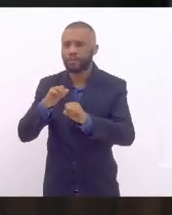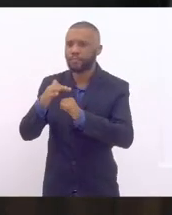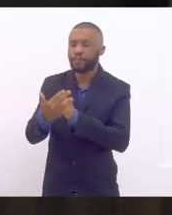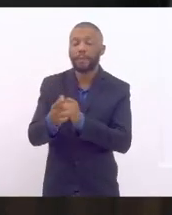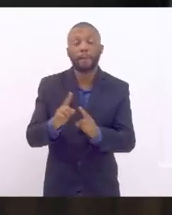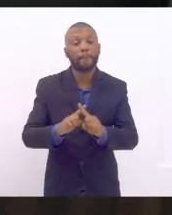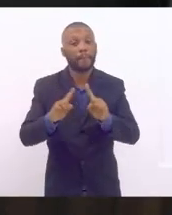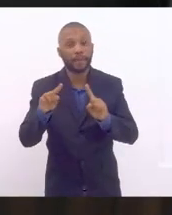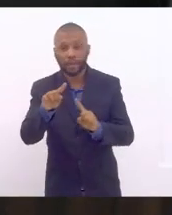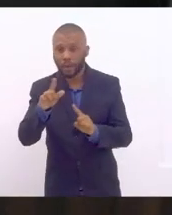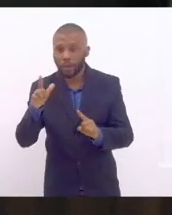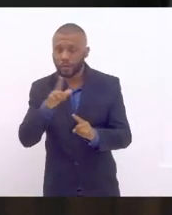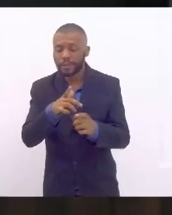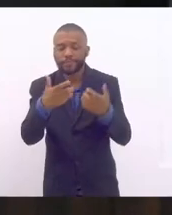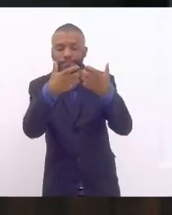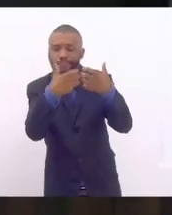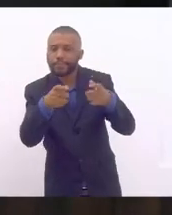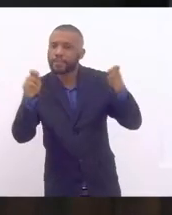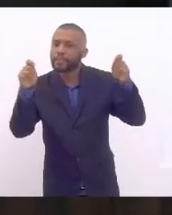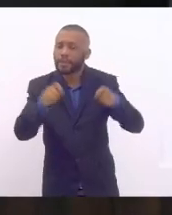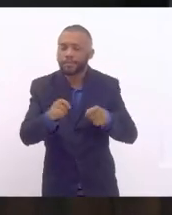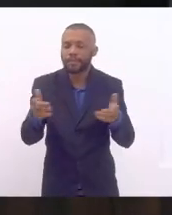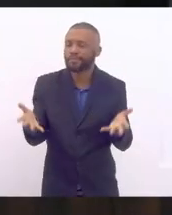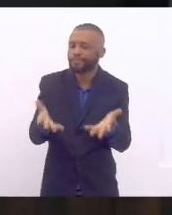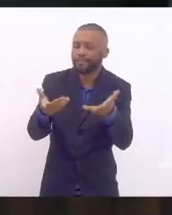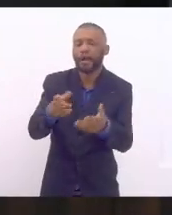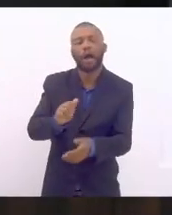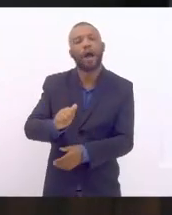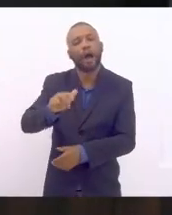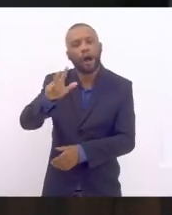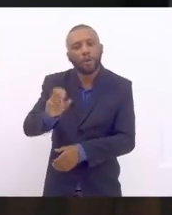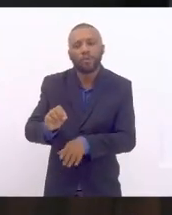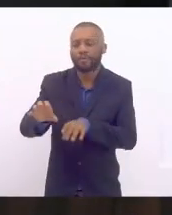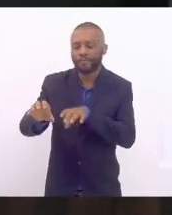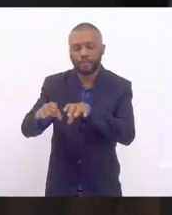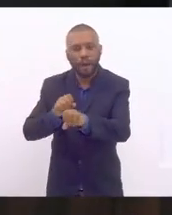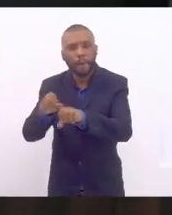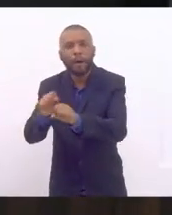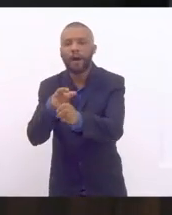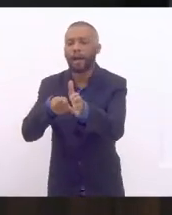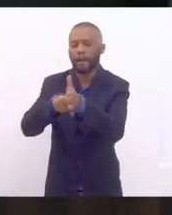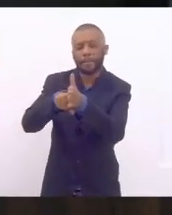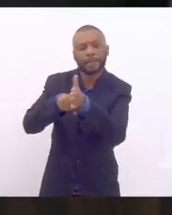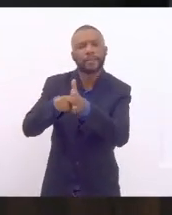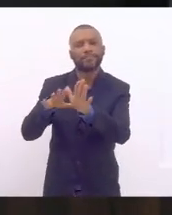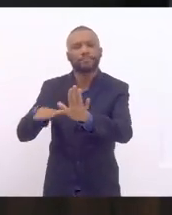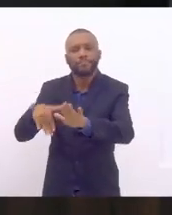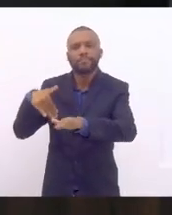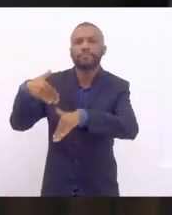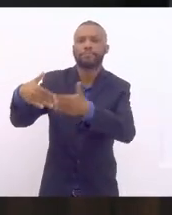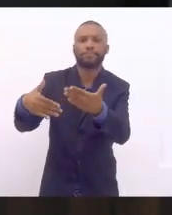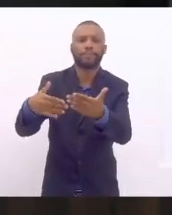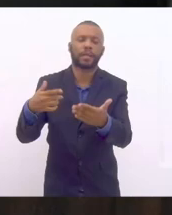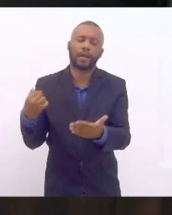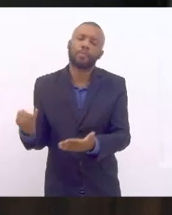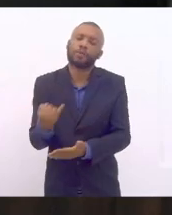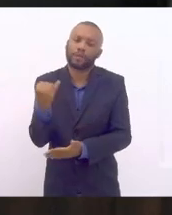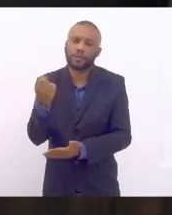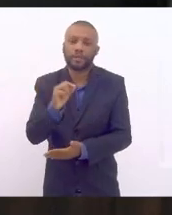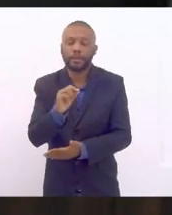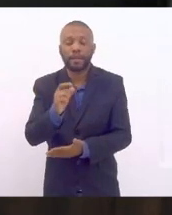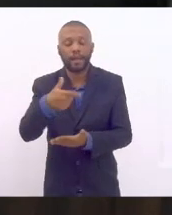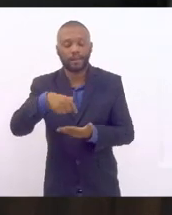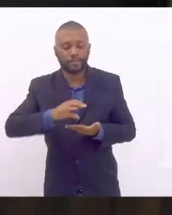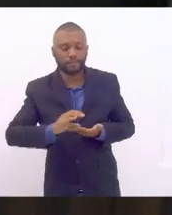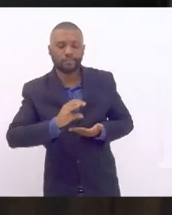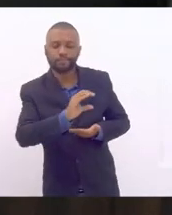para que elas funcionam de em conta de formar alunos e levar à frente importante pesquisas é necessário que a saúde financeira dessas